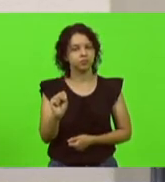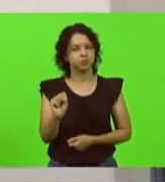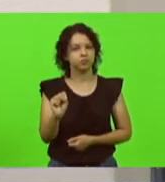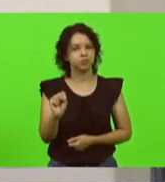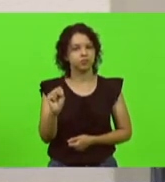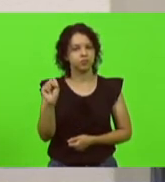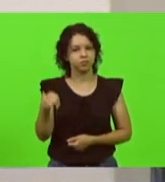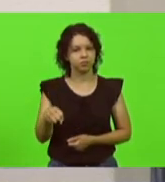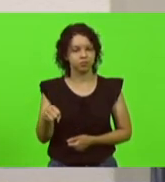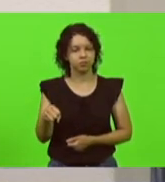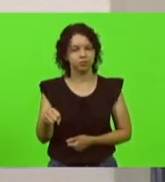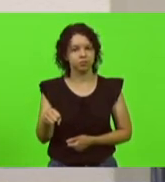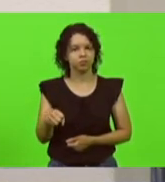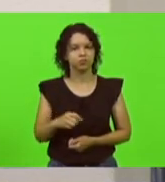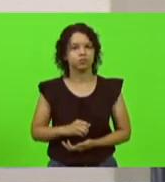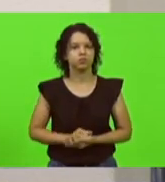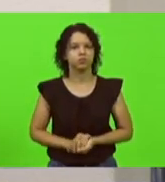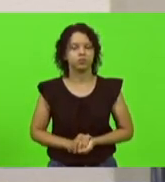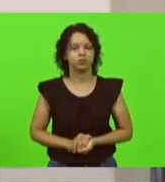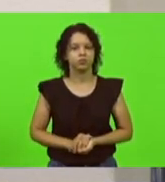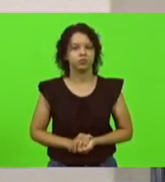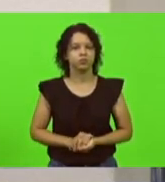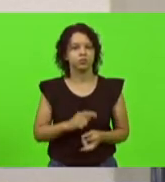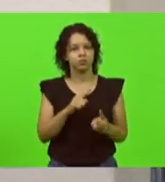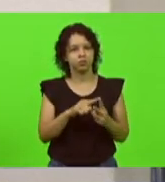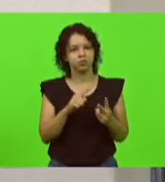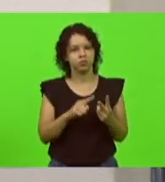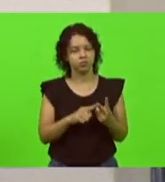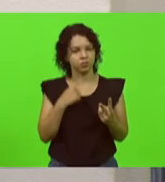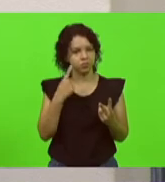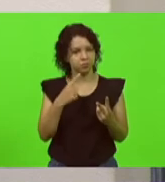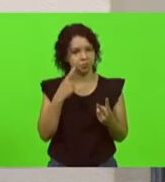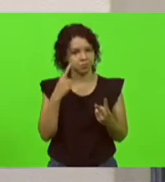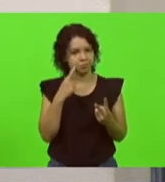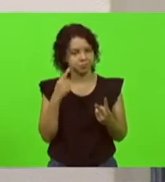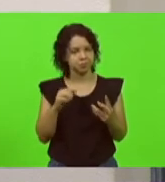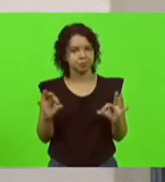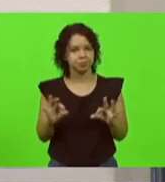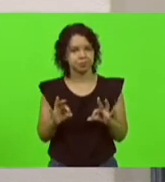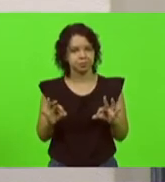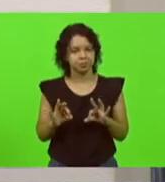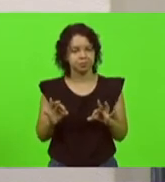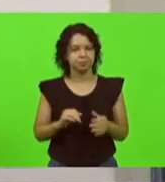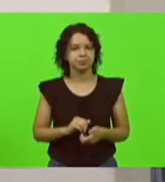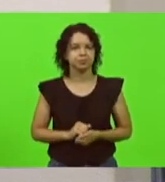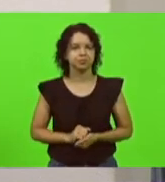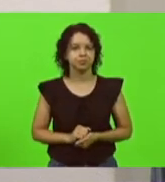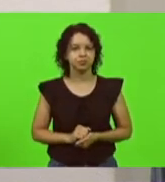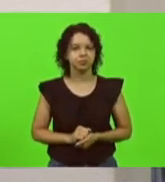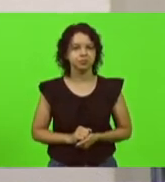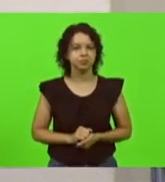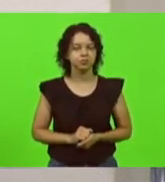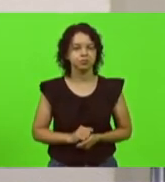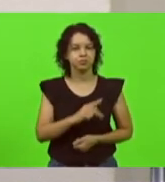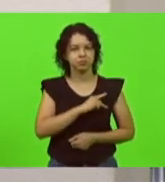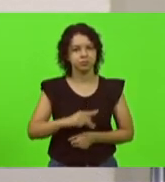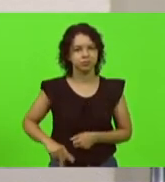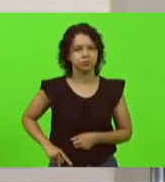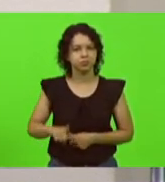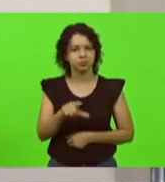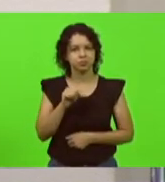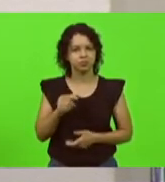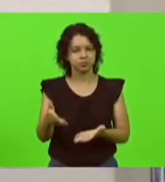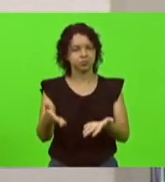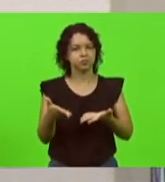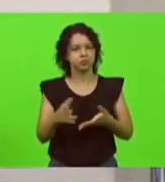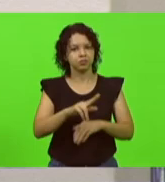sendo constatada a ausência de 2 deputados. Na sequência, o senhor presidente eleito foi convidado para tomar assento à mesa e proferir o